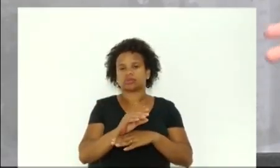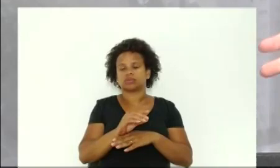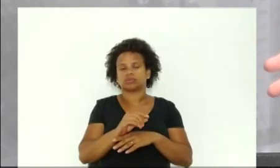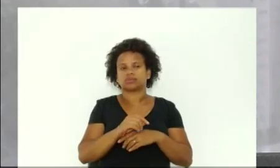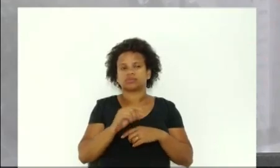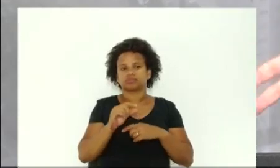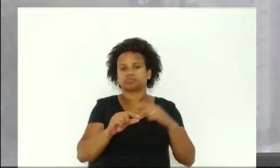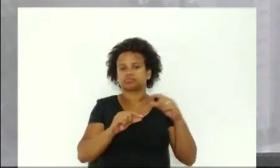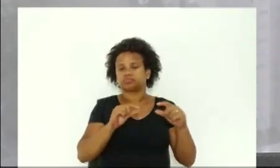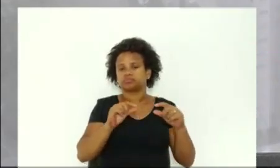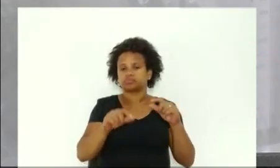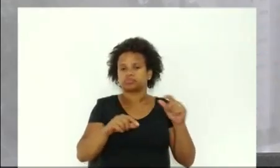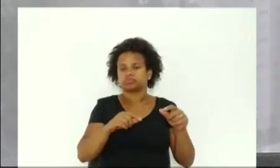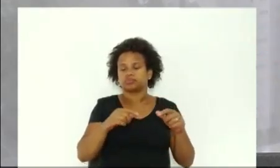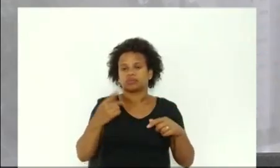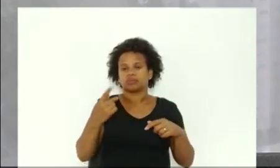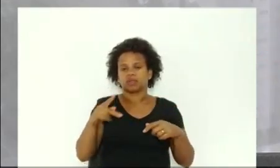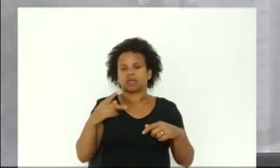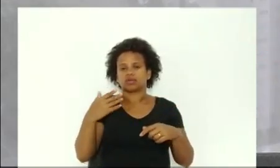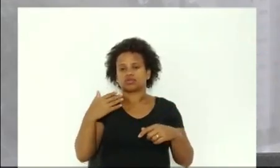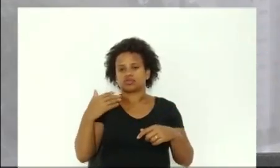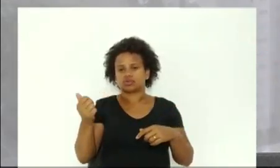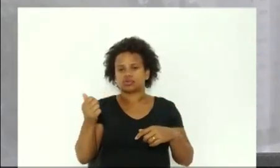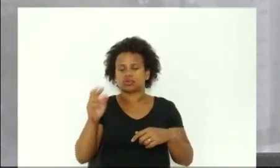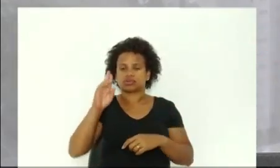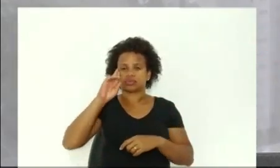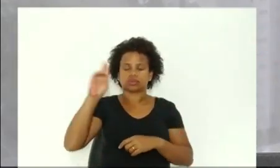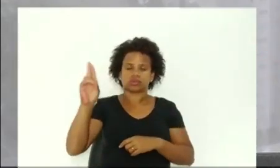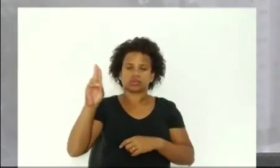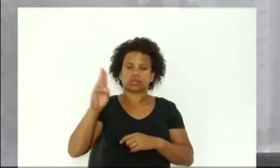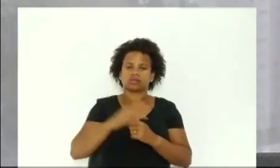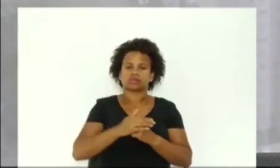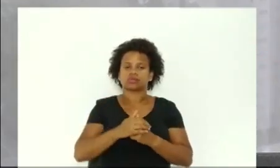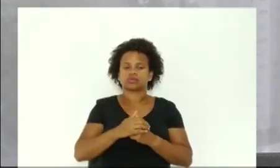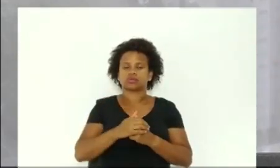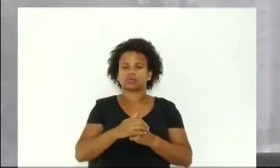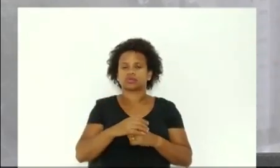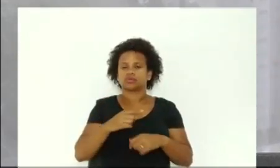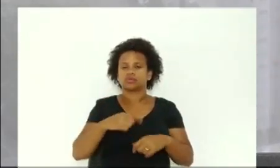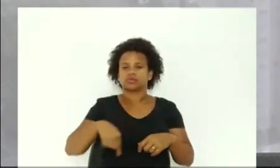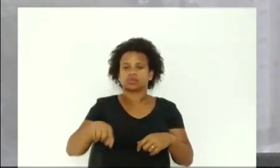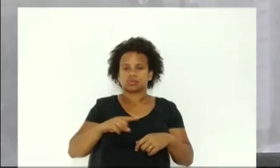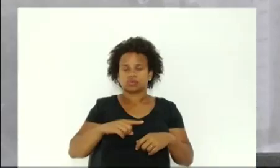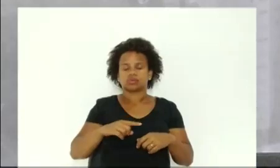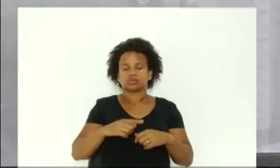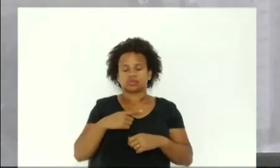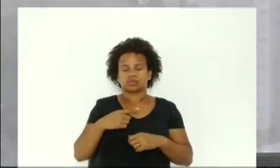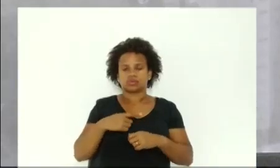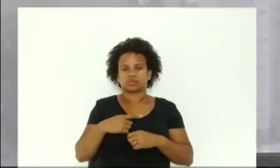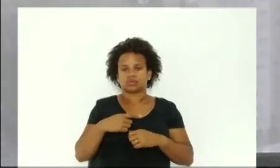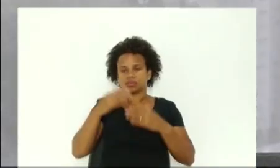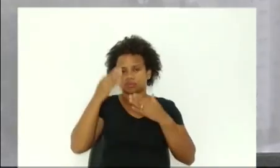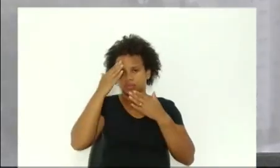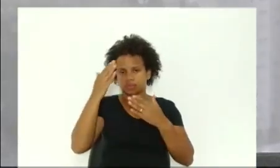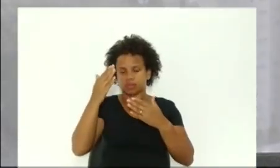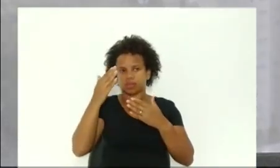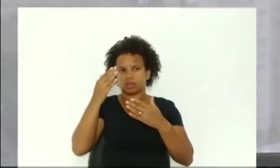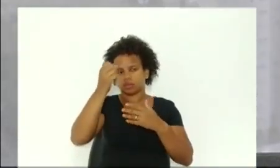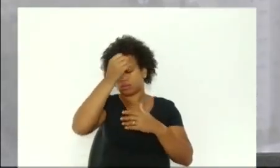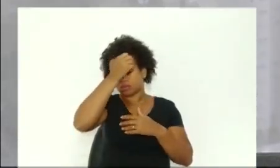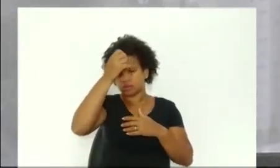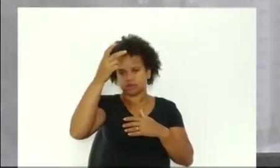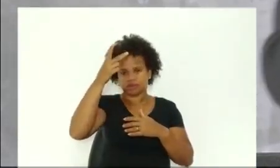dentro daquilo que nos é chamado, dentro daquilo que nos... no que nós temos como responsabilidade. Obrigado, senhor prefeito. Senhor